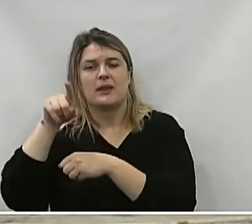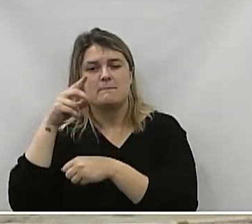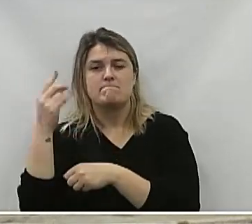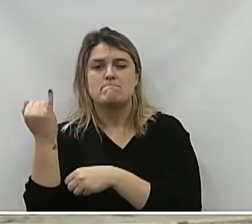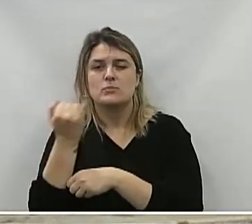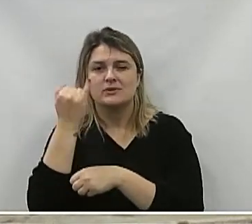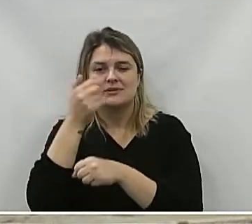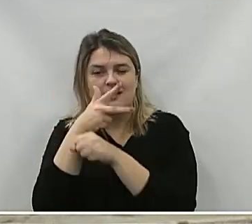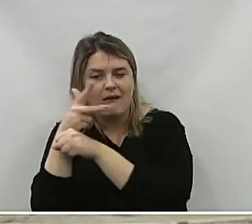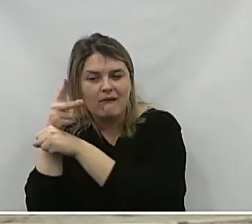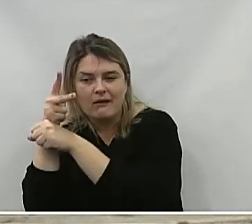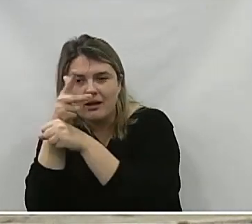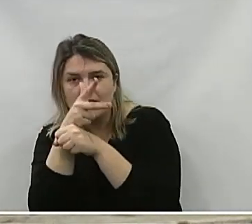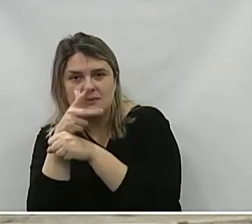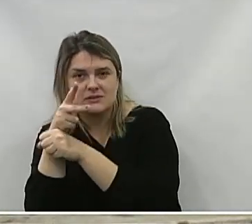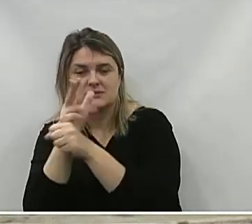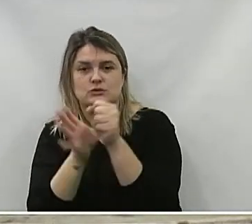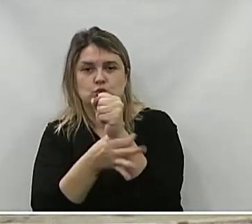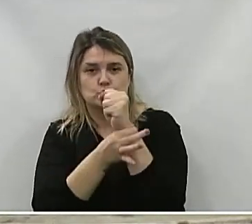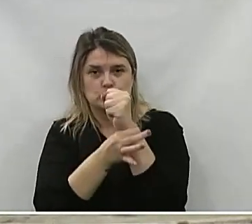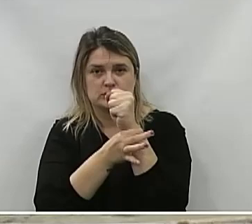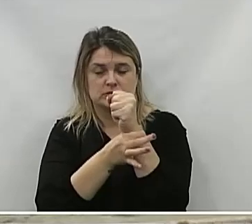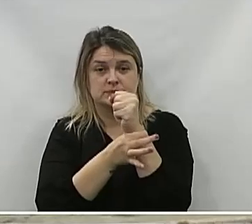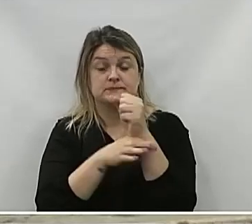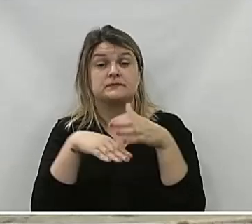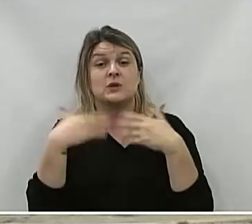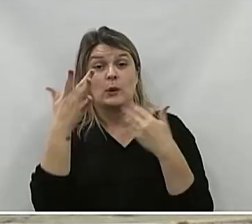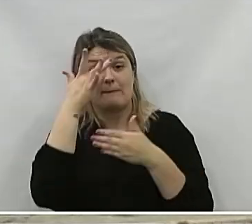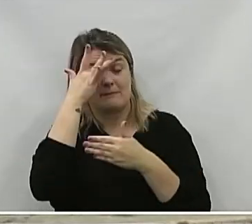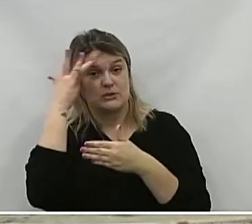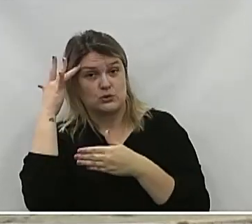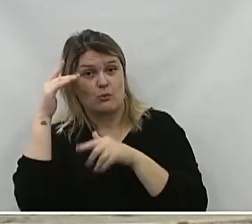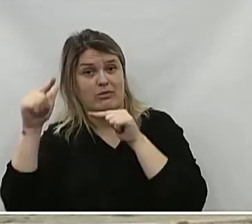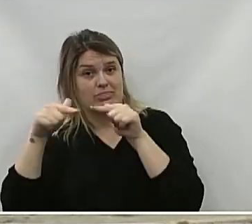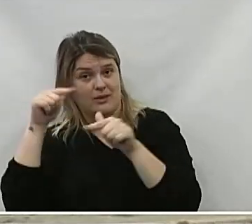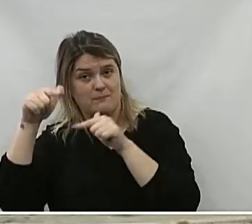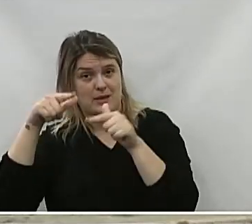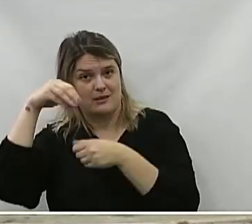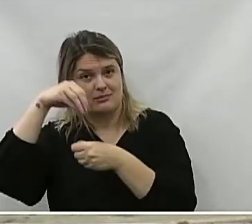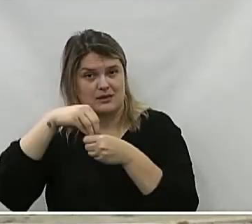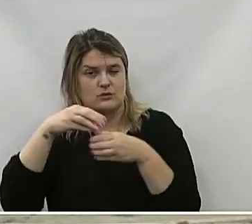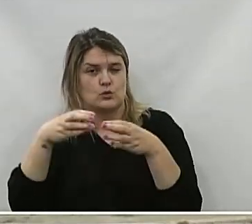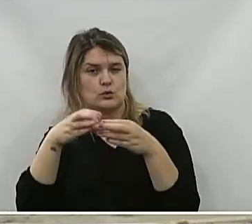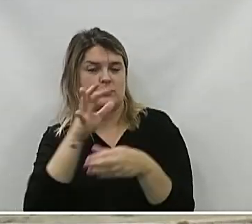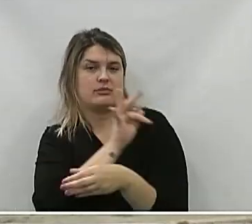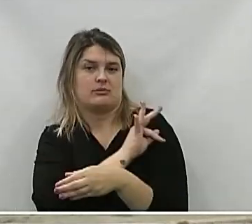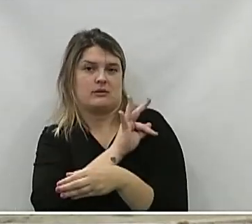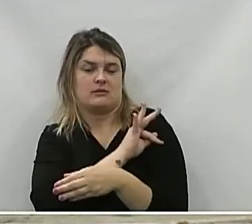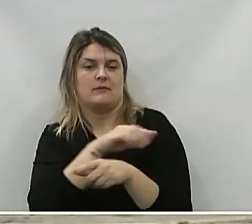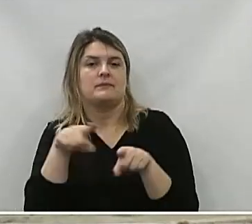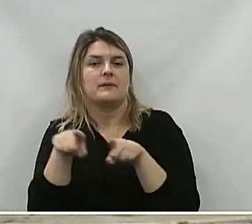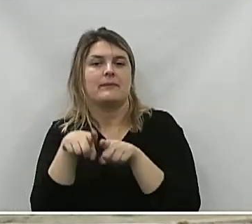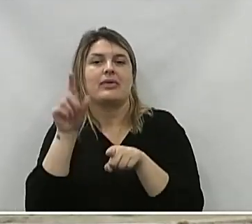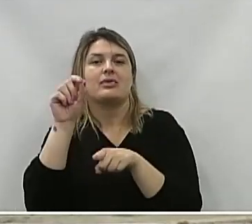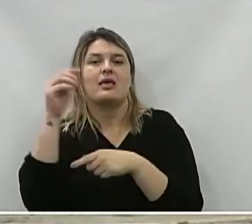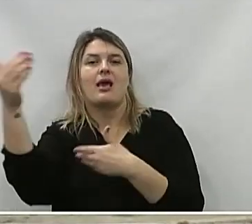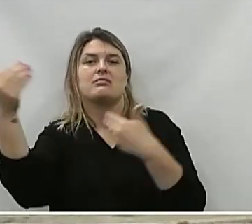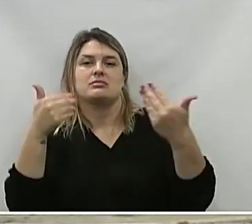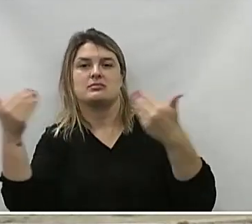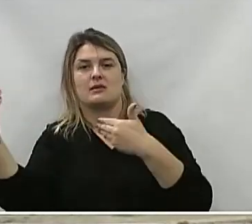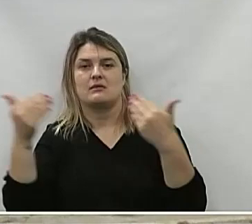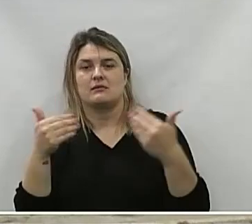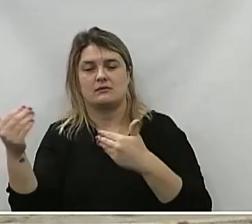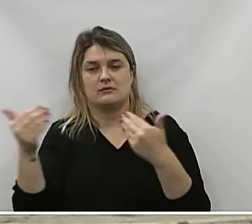monitoramento tanto para que as pessoas que ali trabalham A Equipe técnica como também para aquelas pessoas